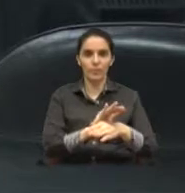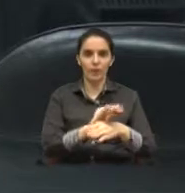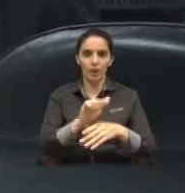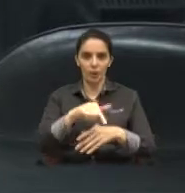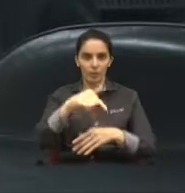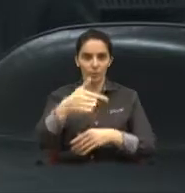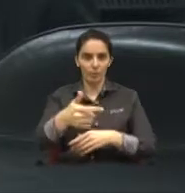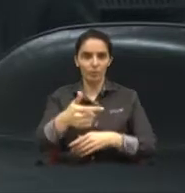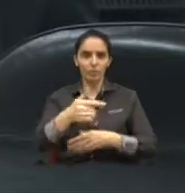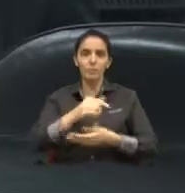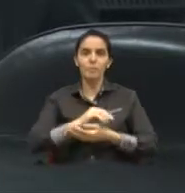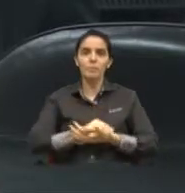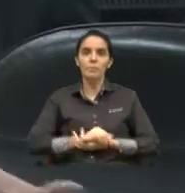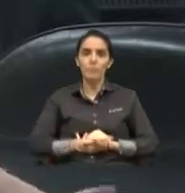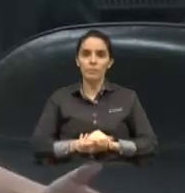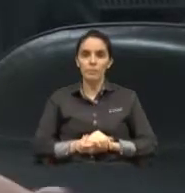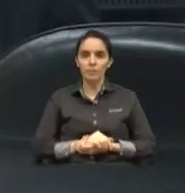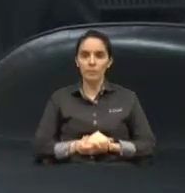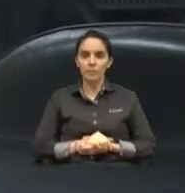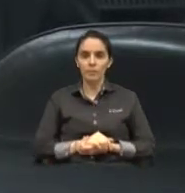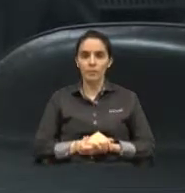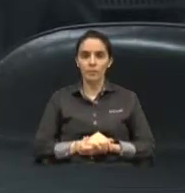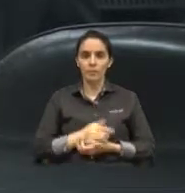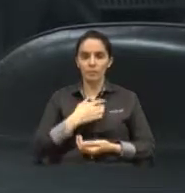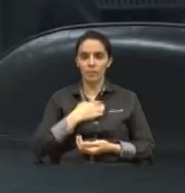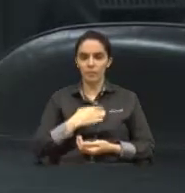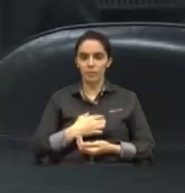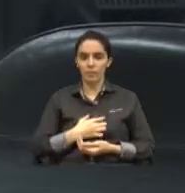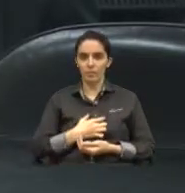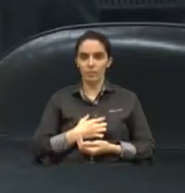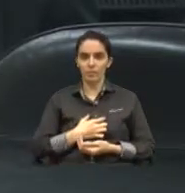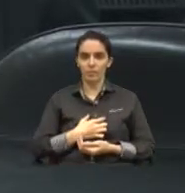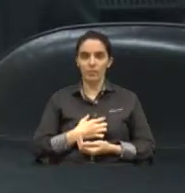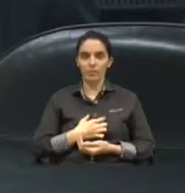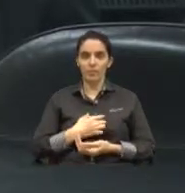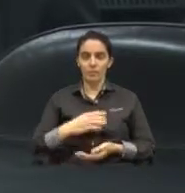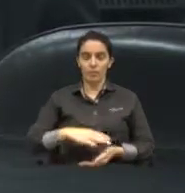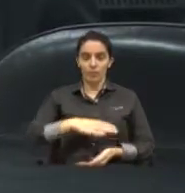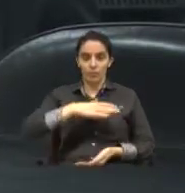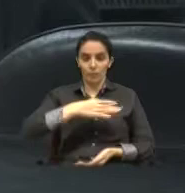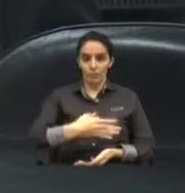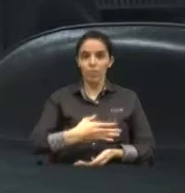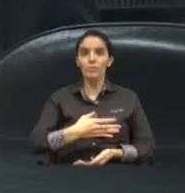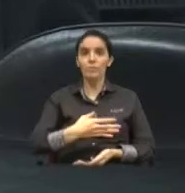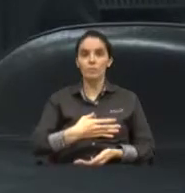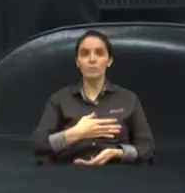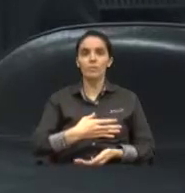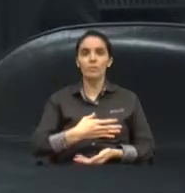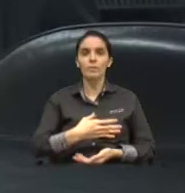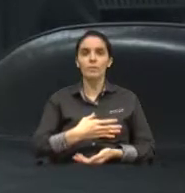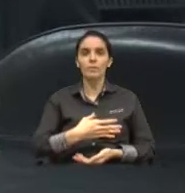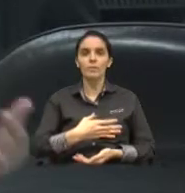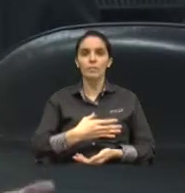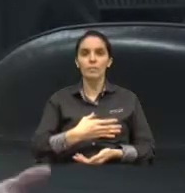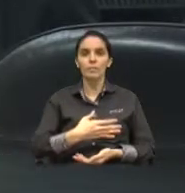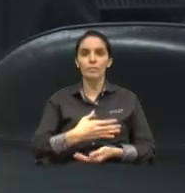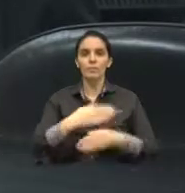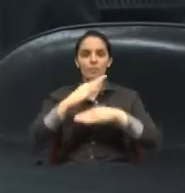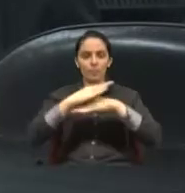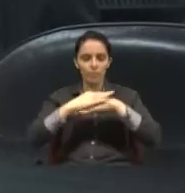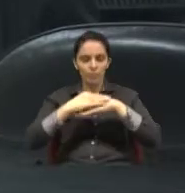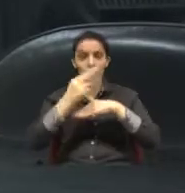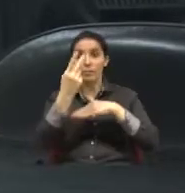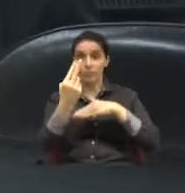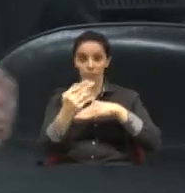cumprimento do dever legal, essa medalha de bravura, vereador Cleiton, sem sombra de dúvidas, acalenta os